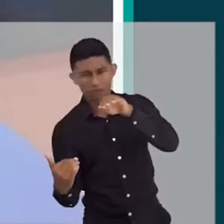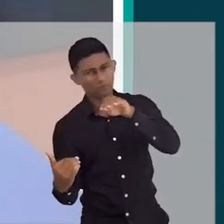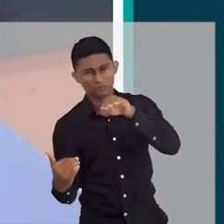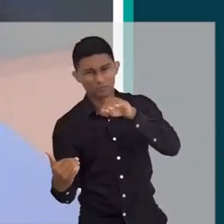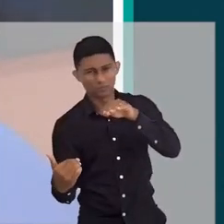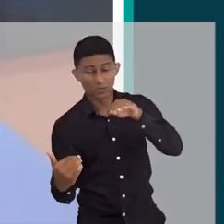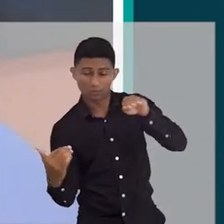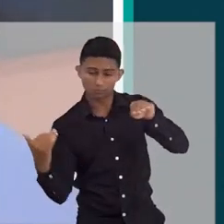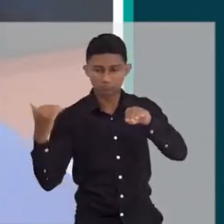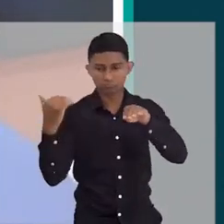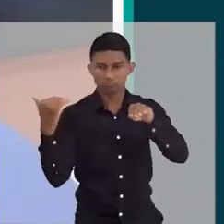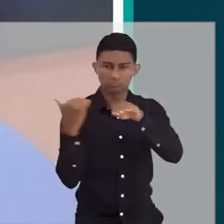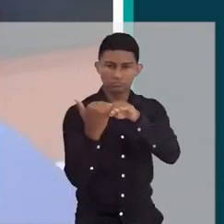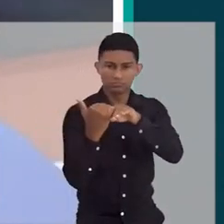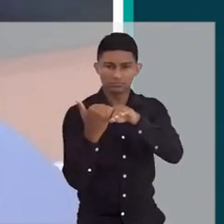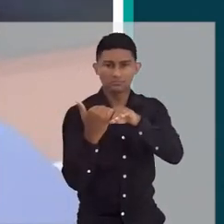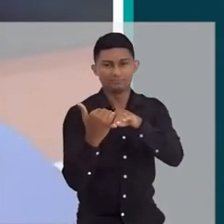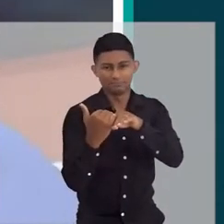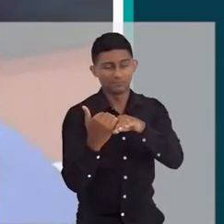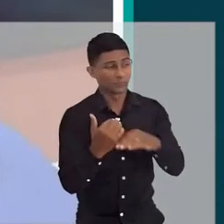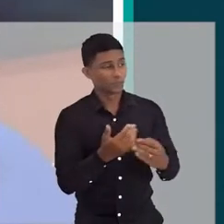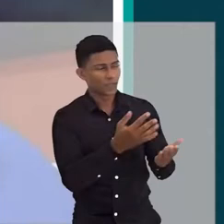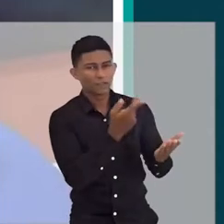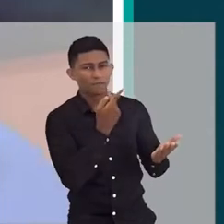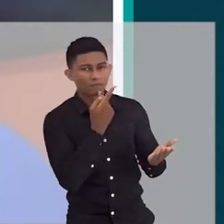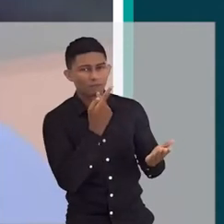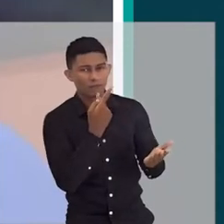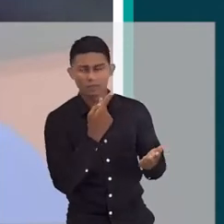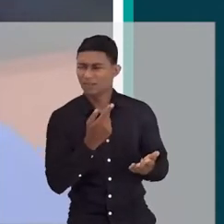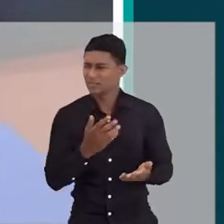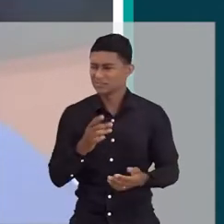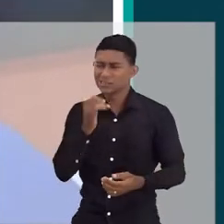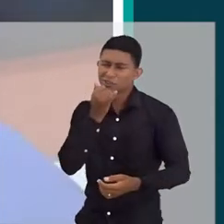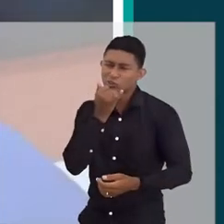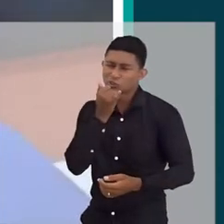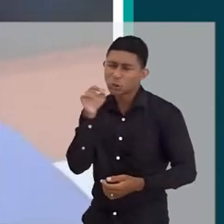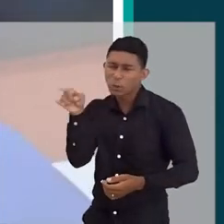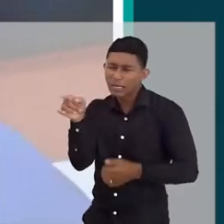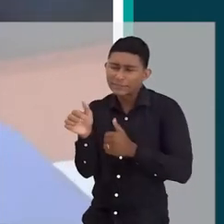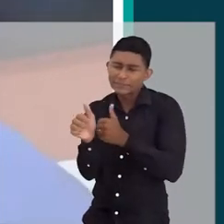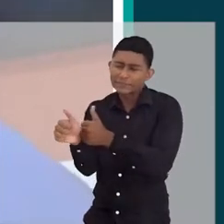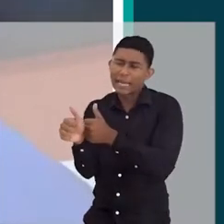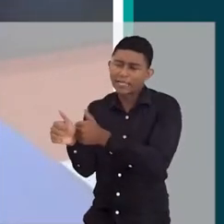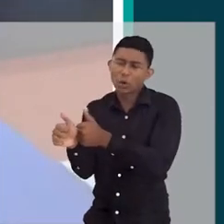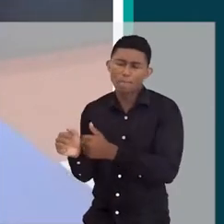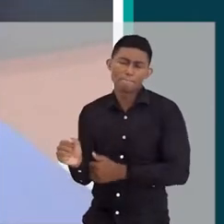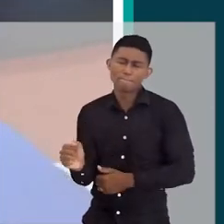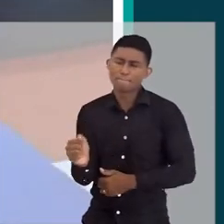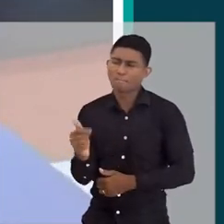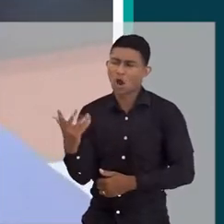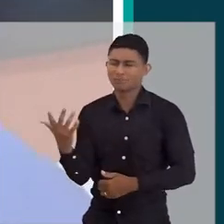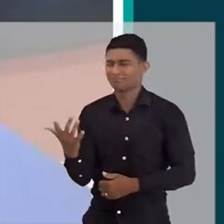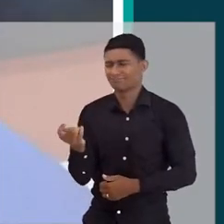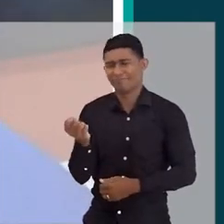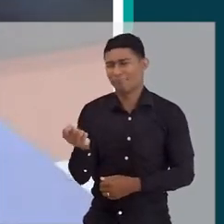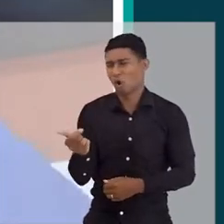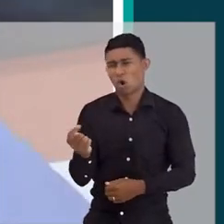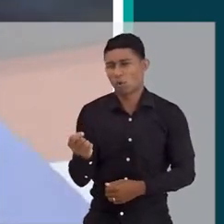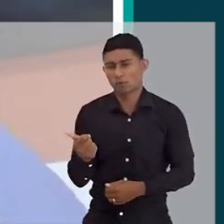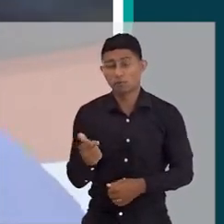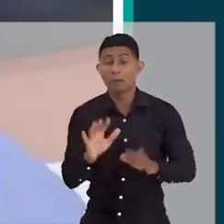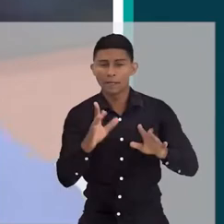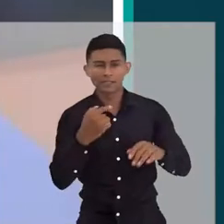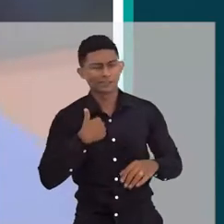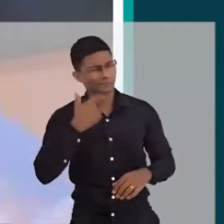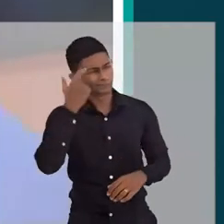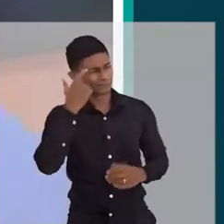é interessante. Se ela me falar de números, a gente vai entrar numa discussão quanto ao que é esse